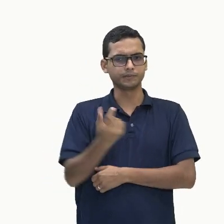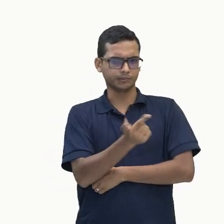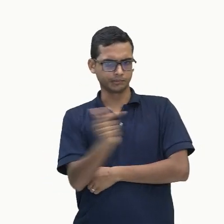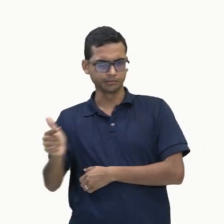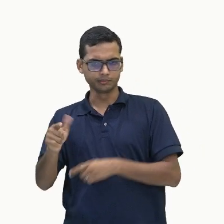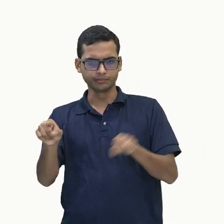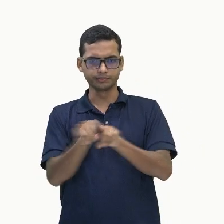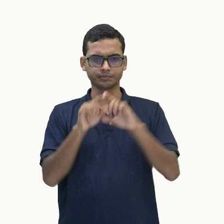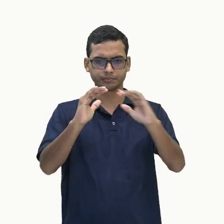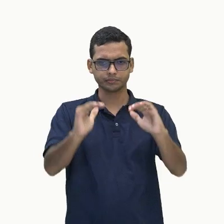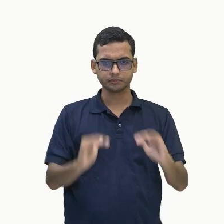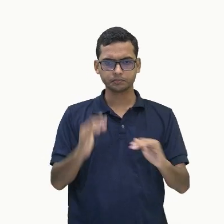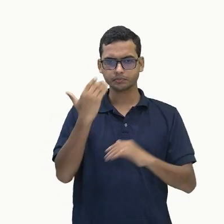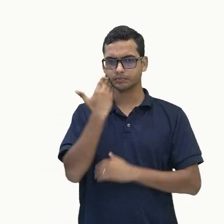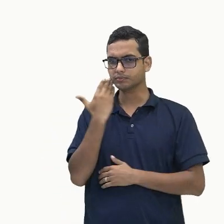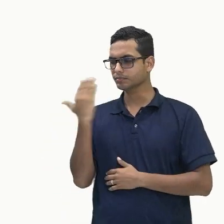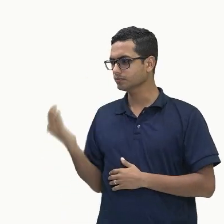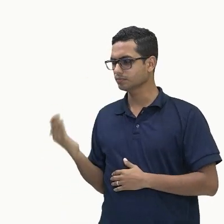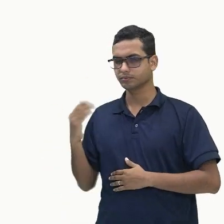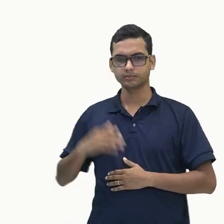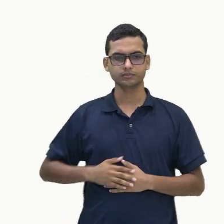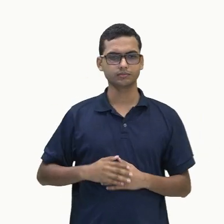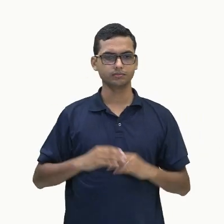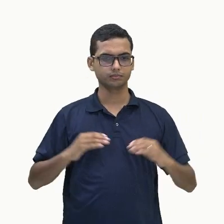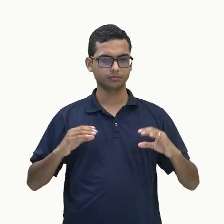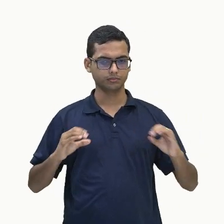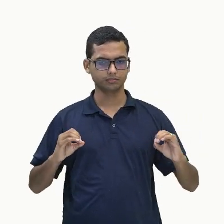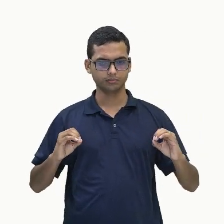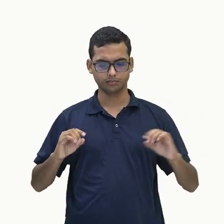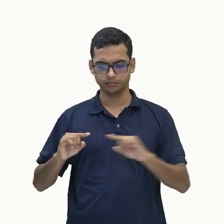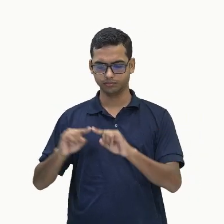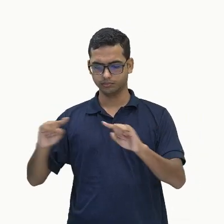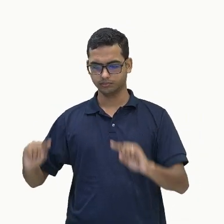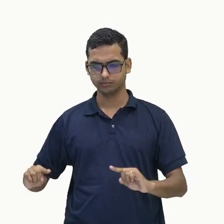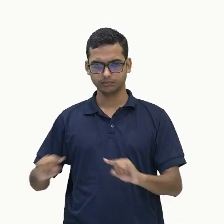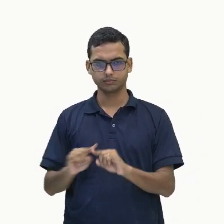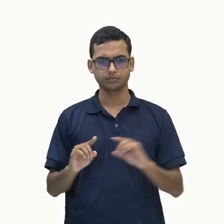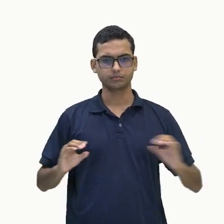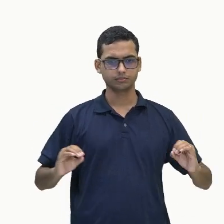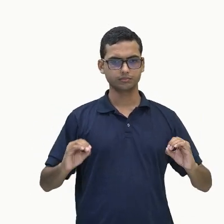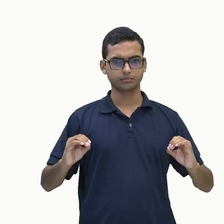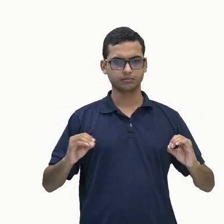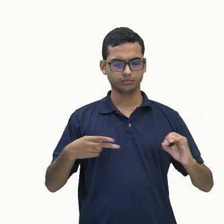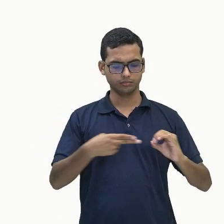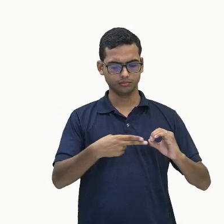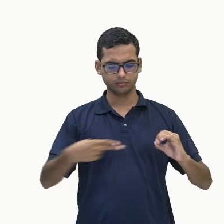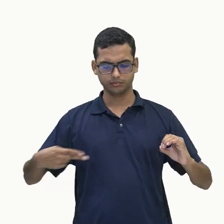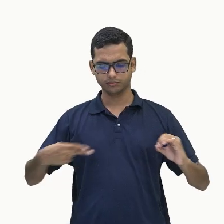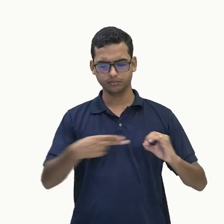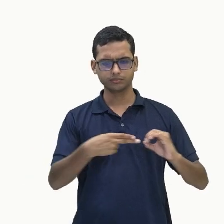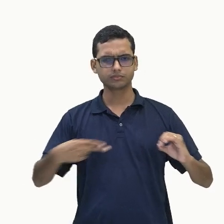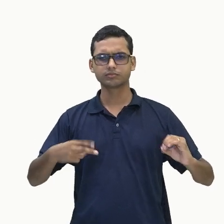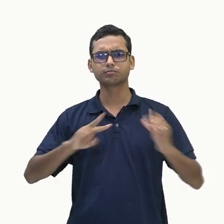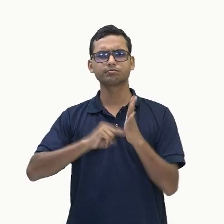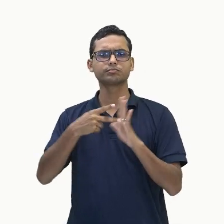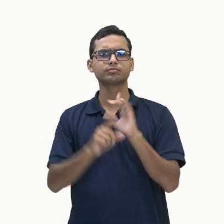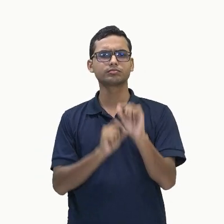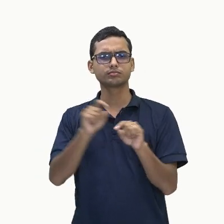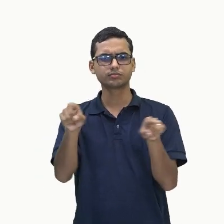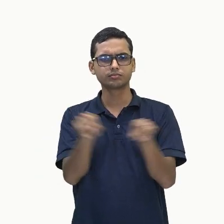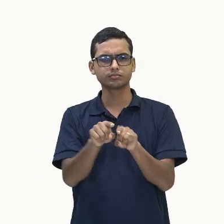figura, só que percebam que este casal ele está ligado por 2 linhas paralelas na horizontal. Isso indica um